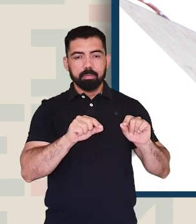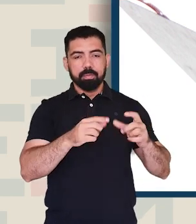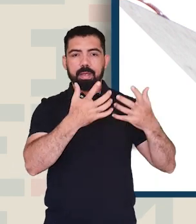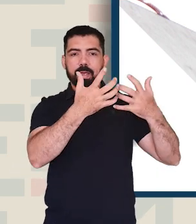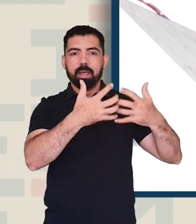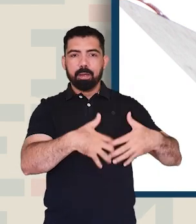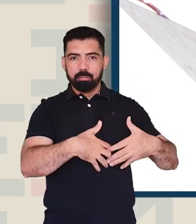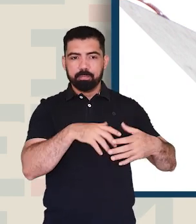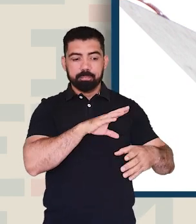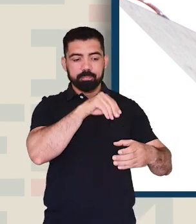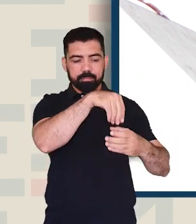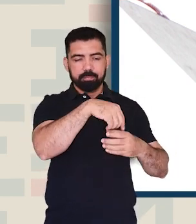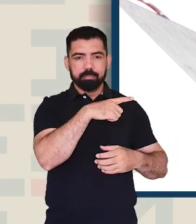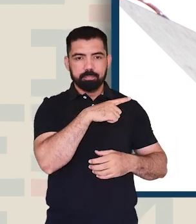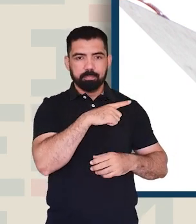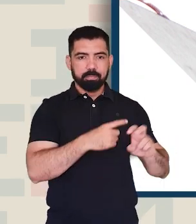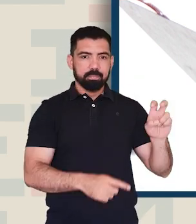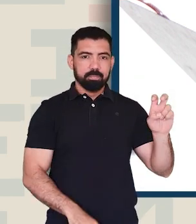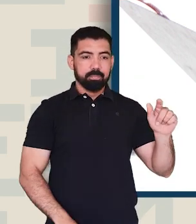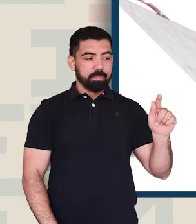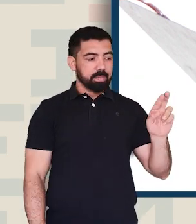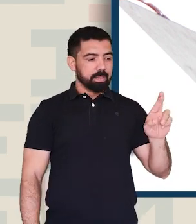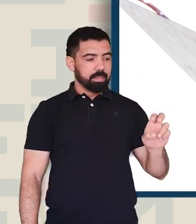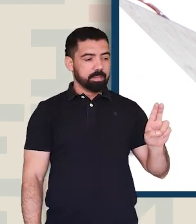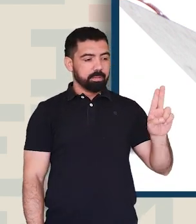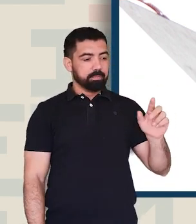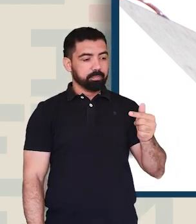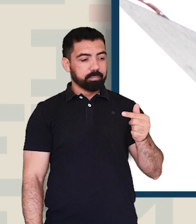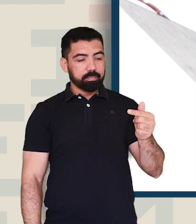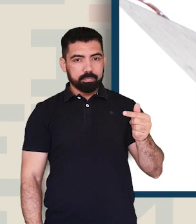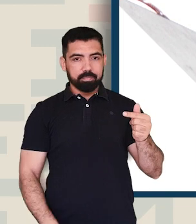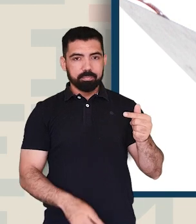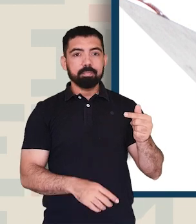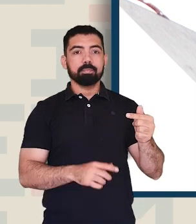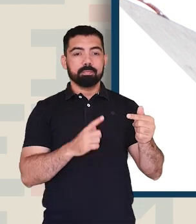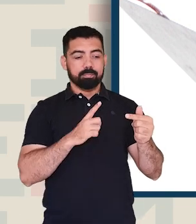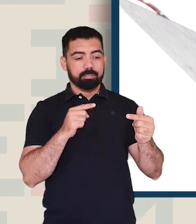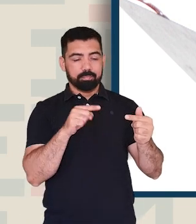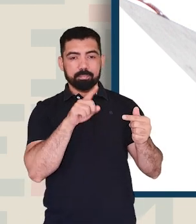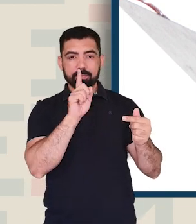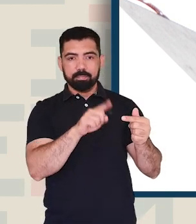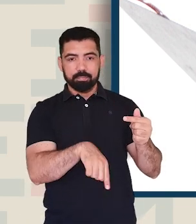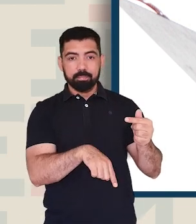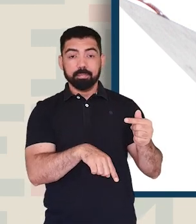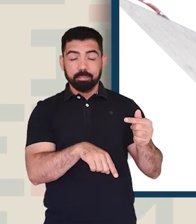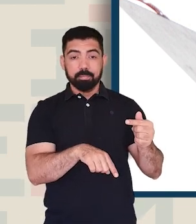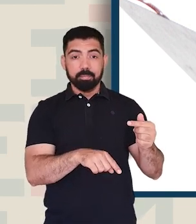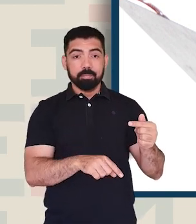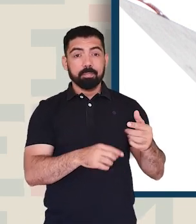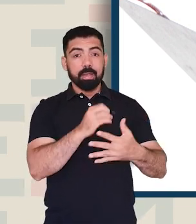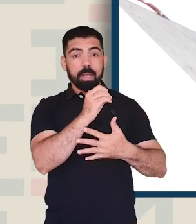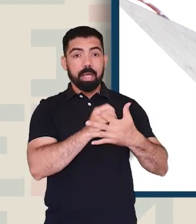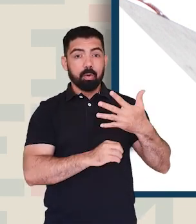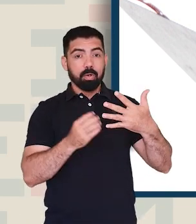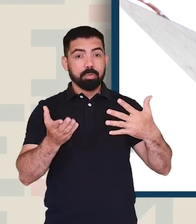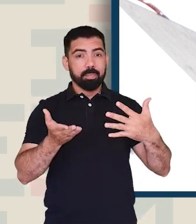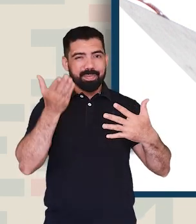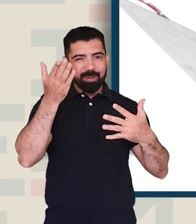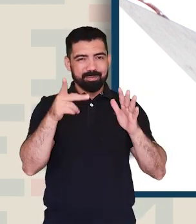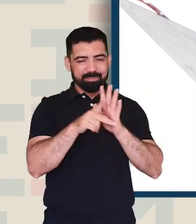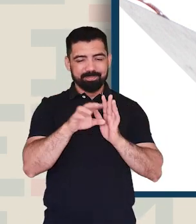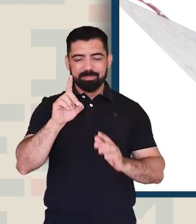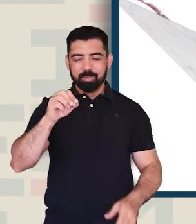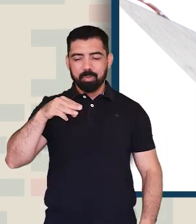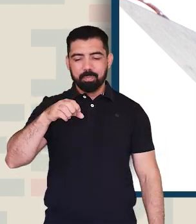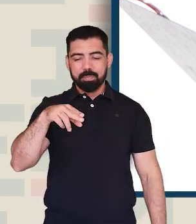harmônica, ou seja, ela teria o 5º grau com 7ª e sendo um acorde maior de dominante. Então virou o Mi